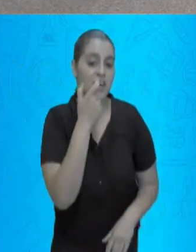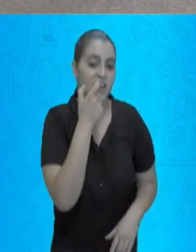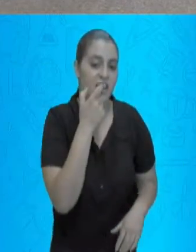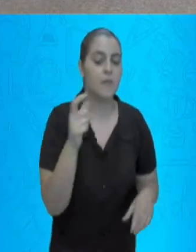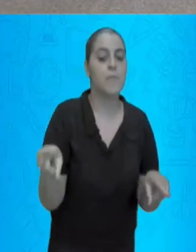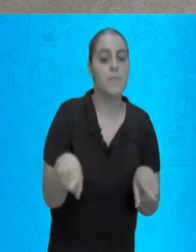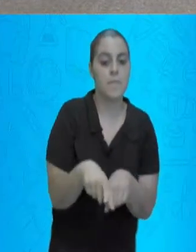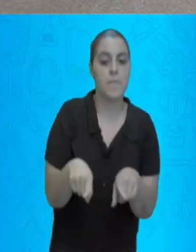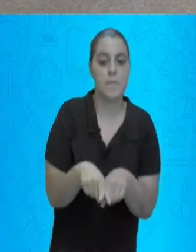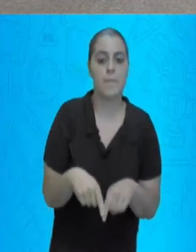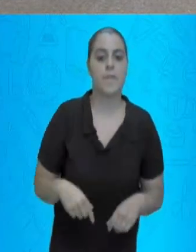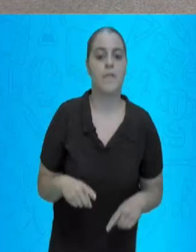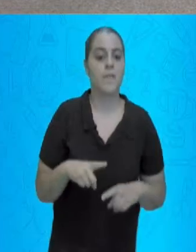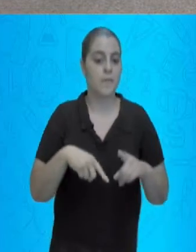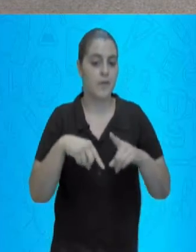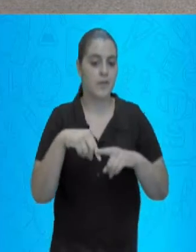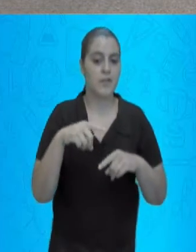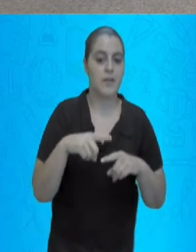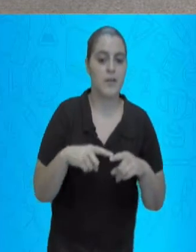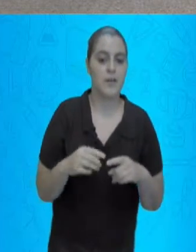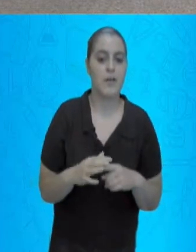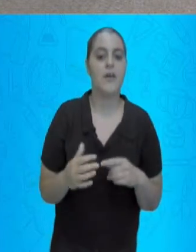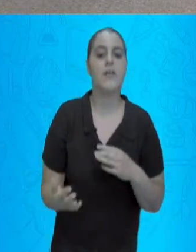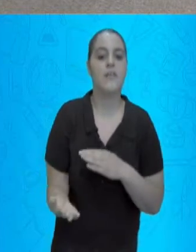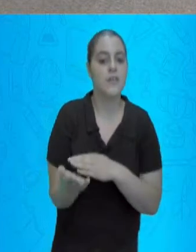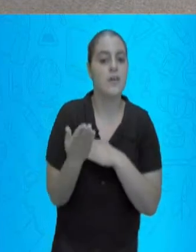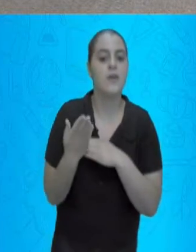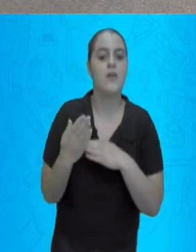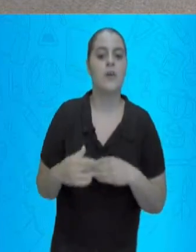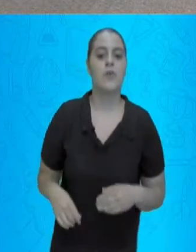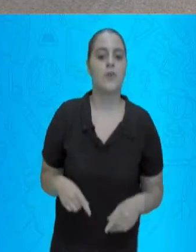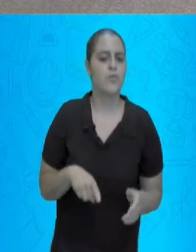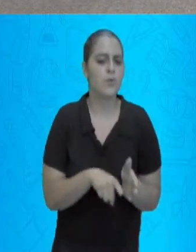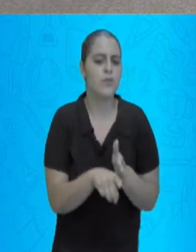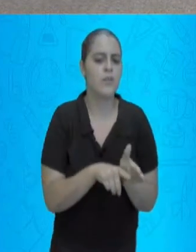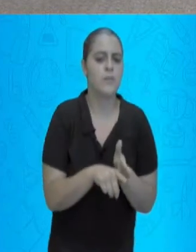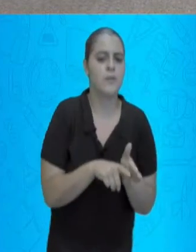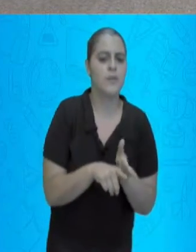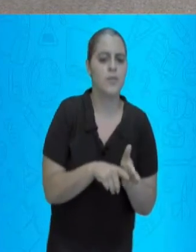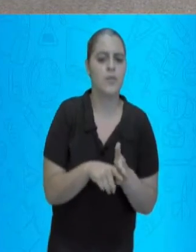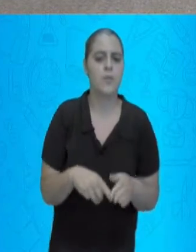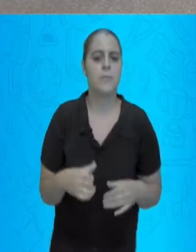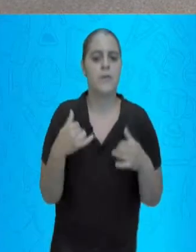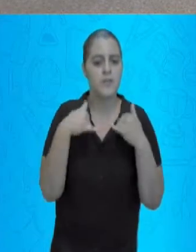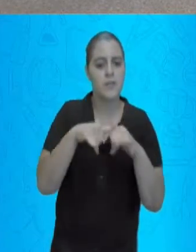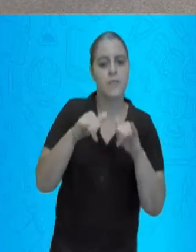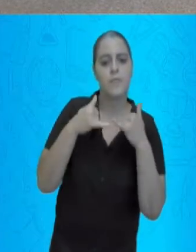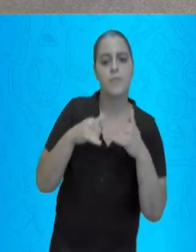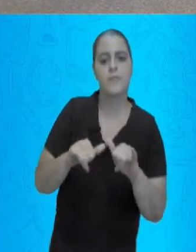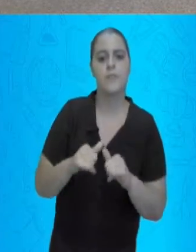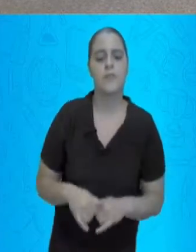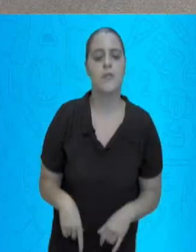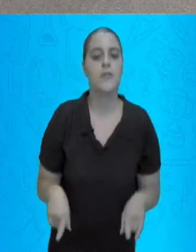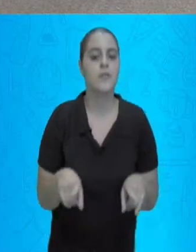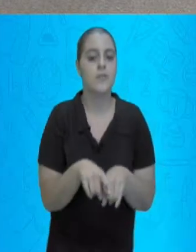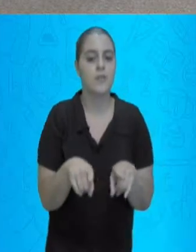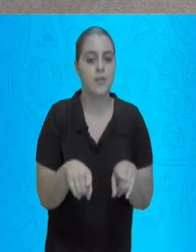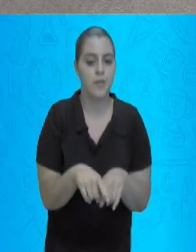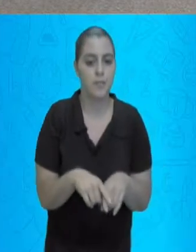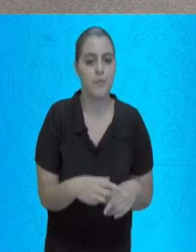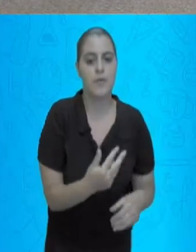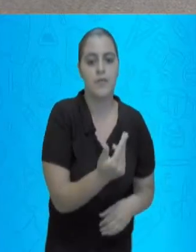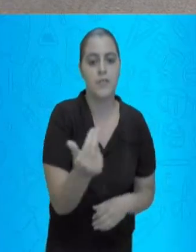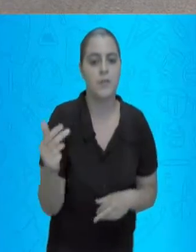são materiais possíveis de serem analisados e obter essas informações. Também